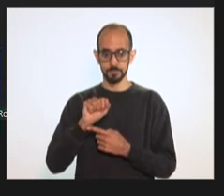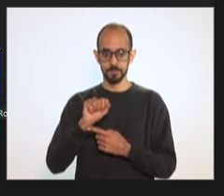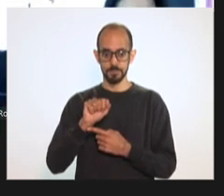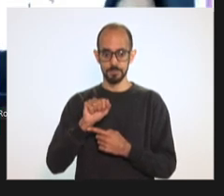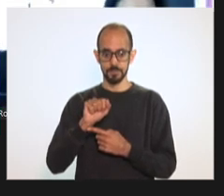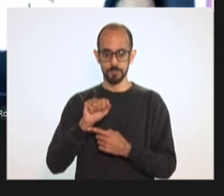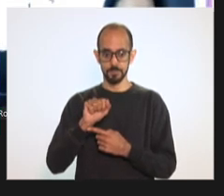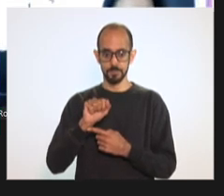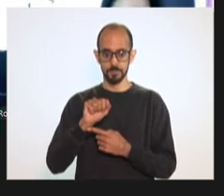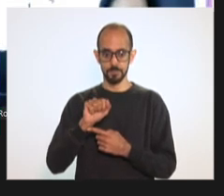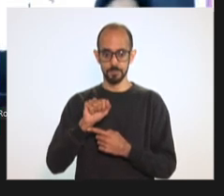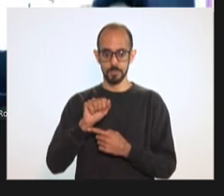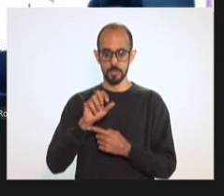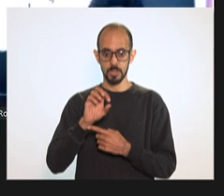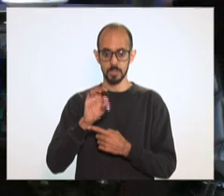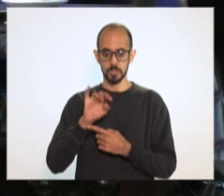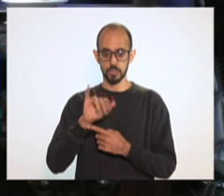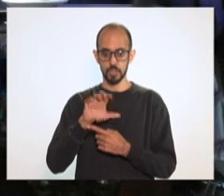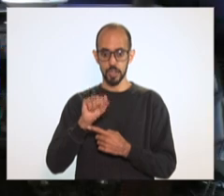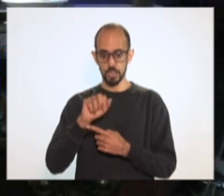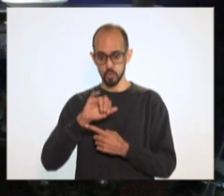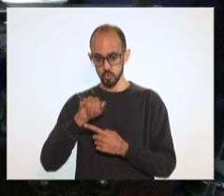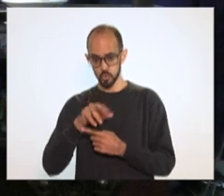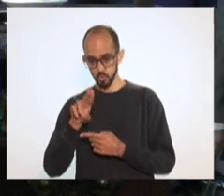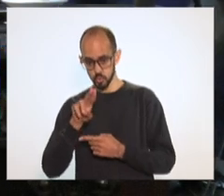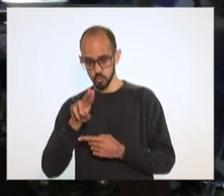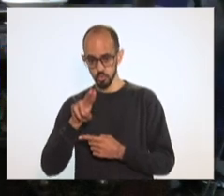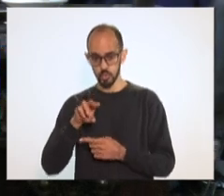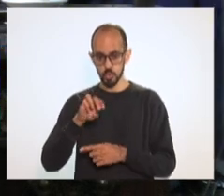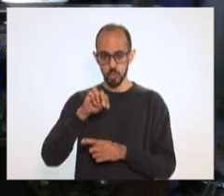Renata, Tia Ju, Márcio Canella,